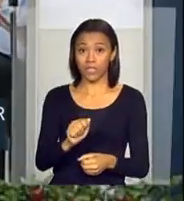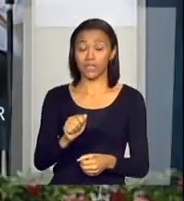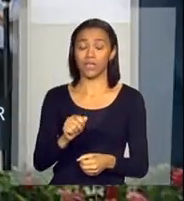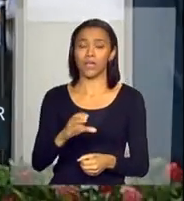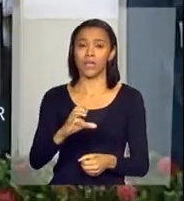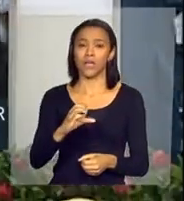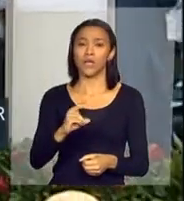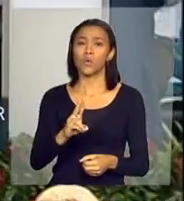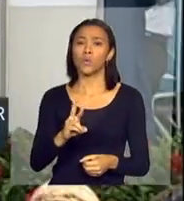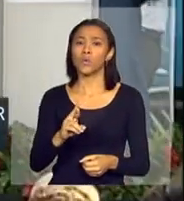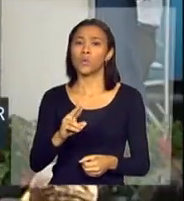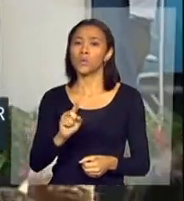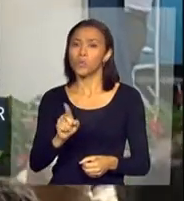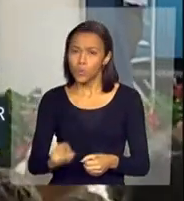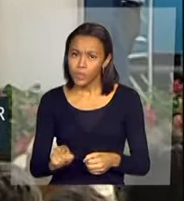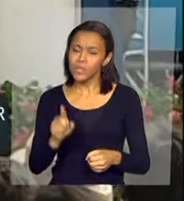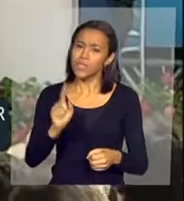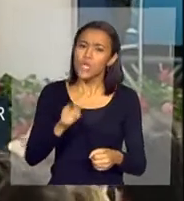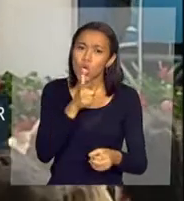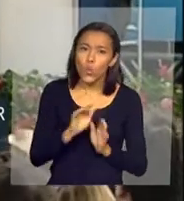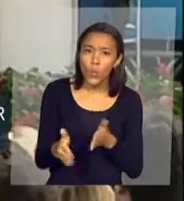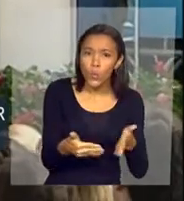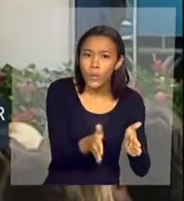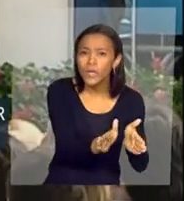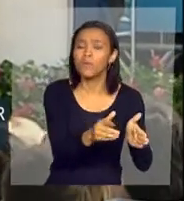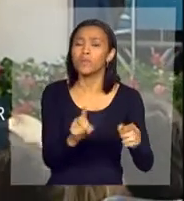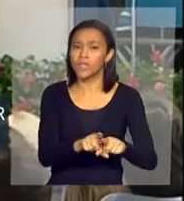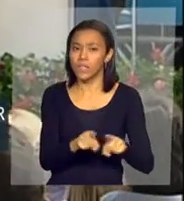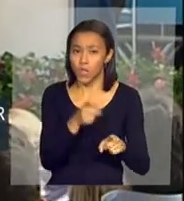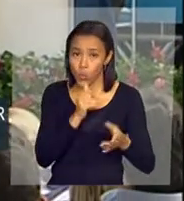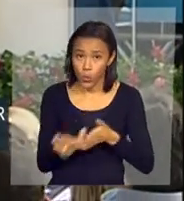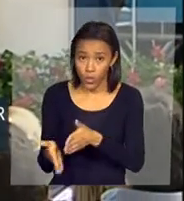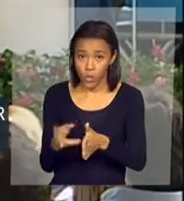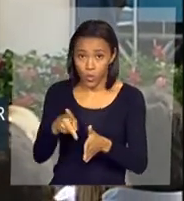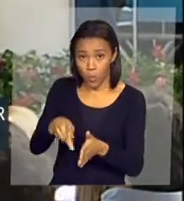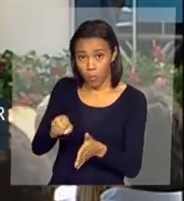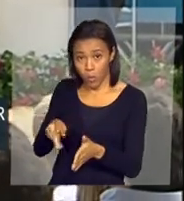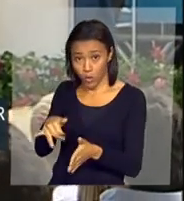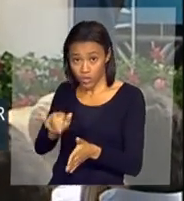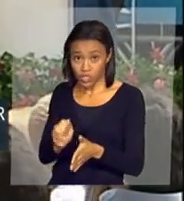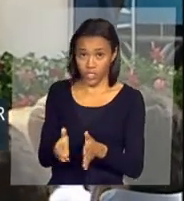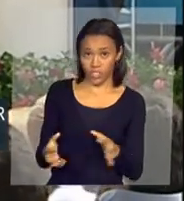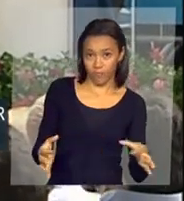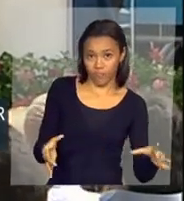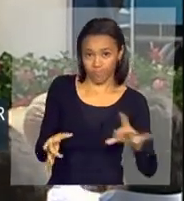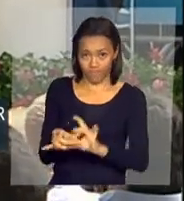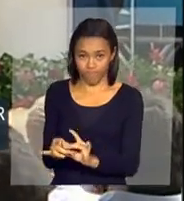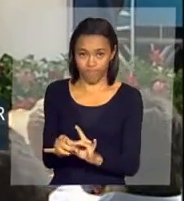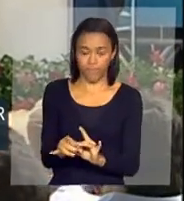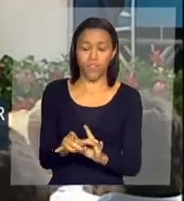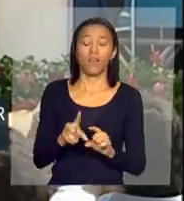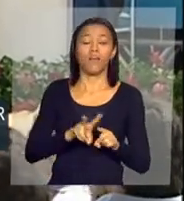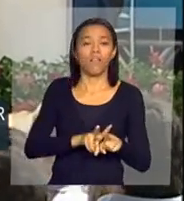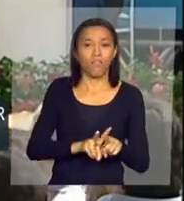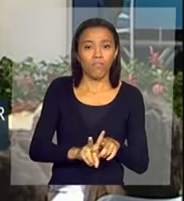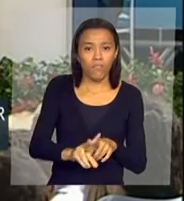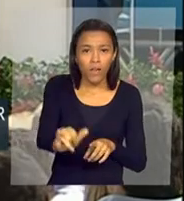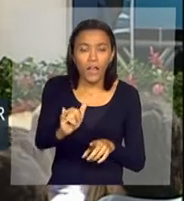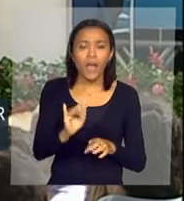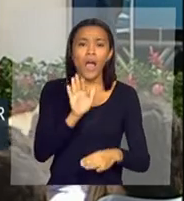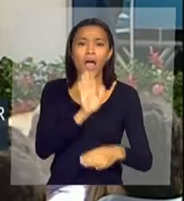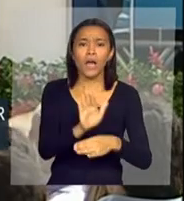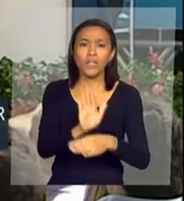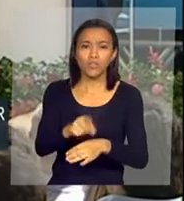Nicolau é um principal afluente do rio Poti à esquerda, ele vai definitivamente, além de servir